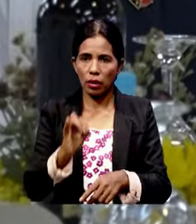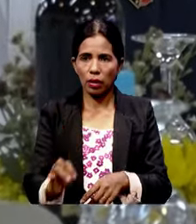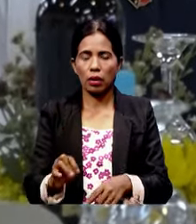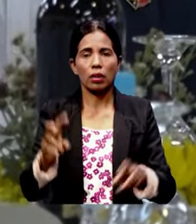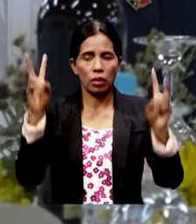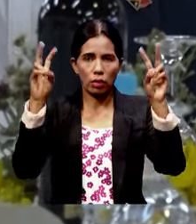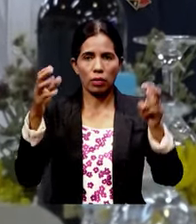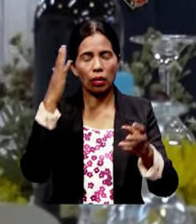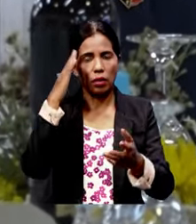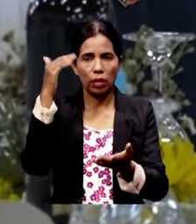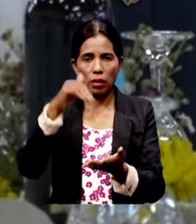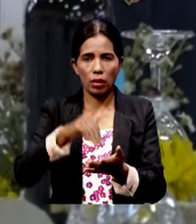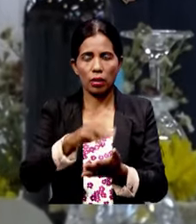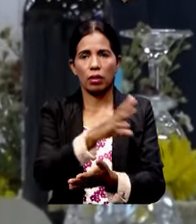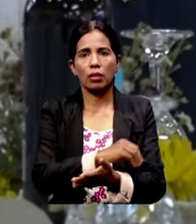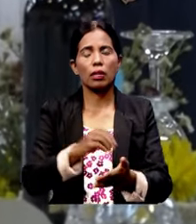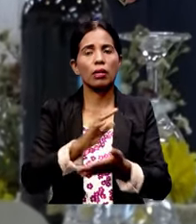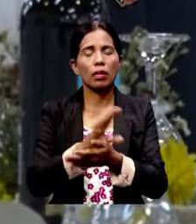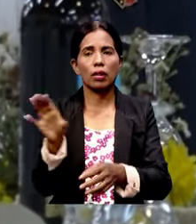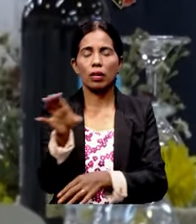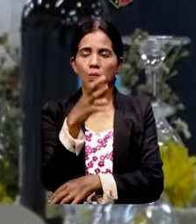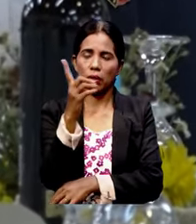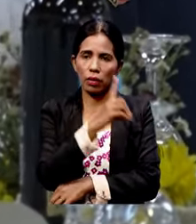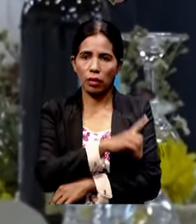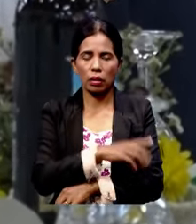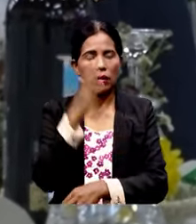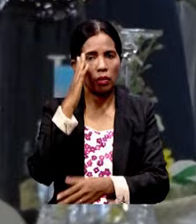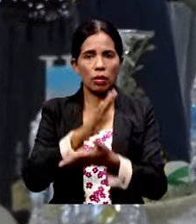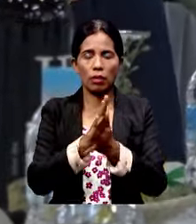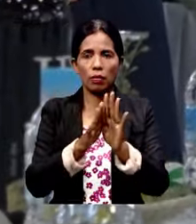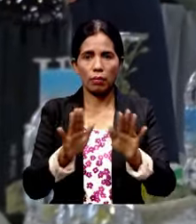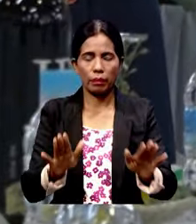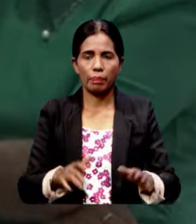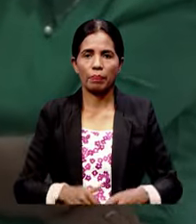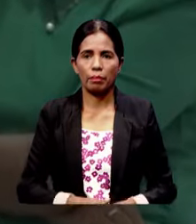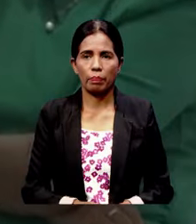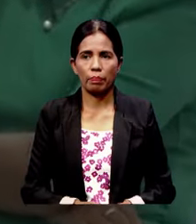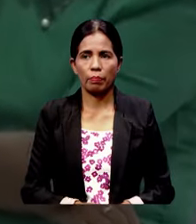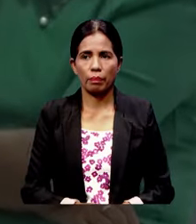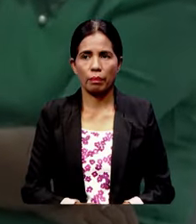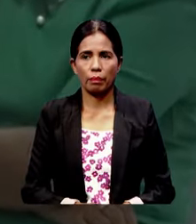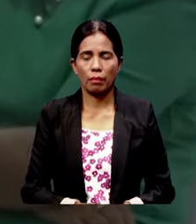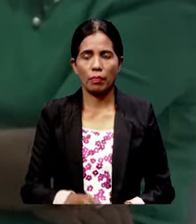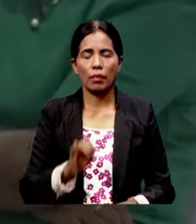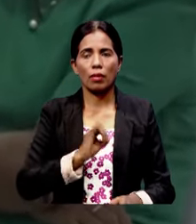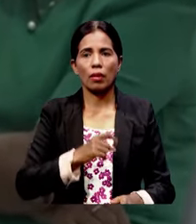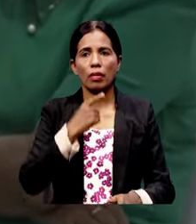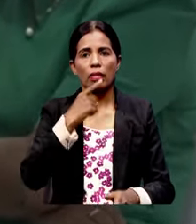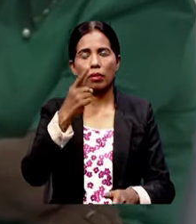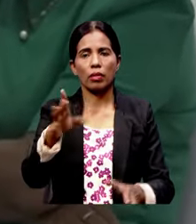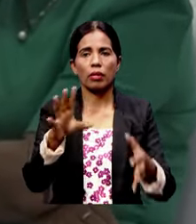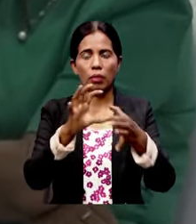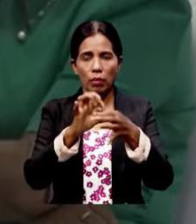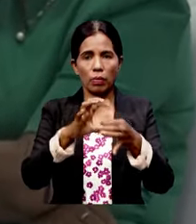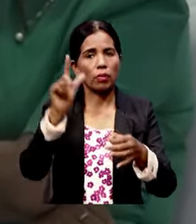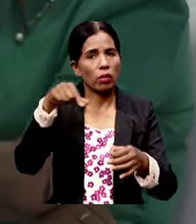tema reflexão de feliz Natal, refleto de paz e harmonia. Ao apelo para membros do governo,